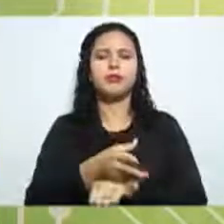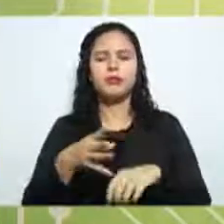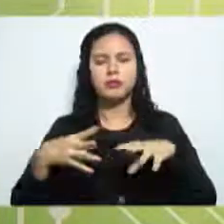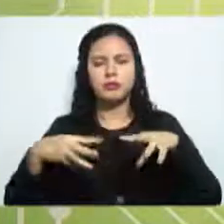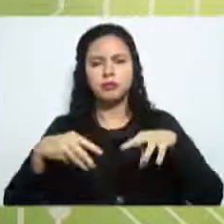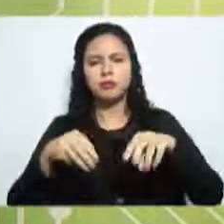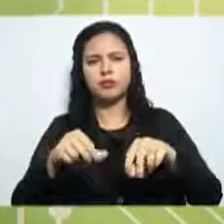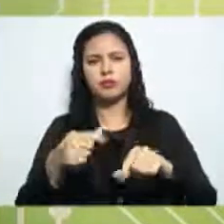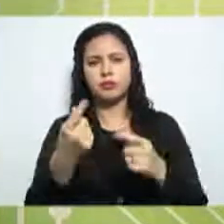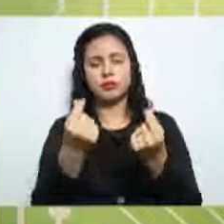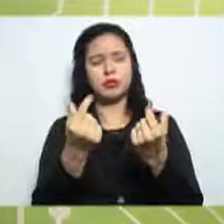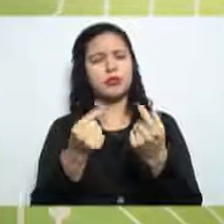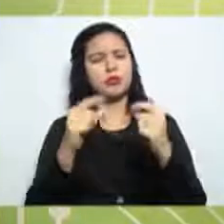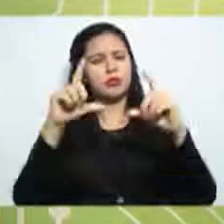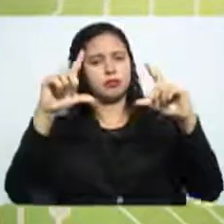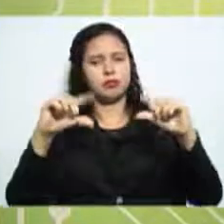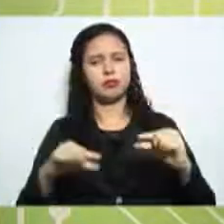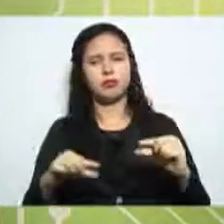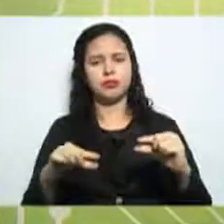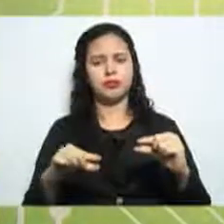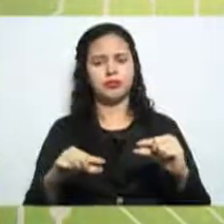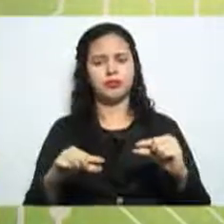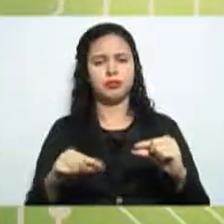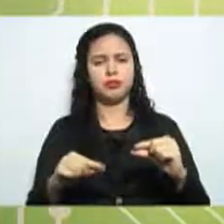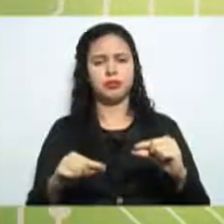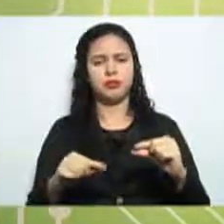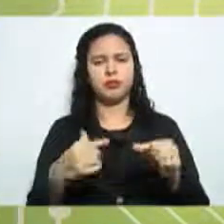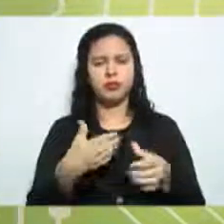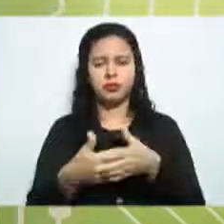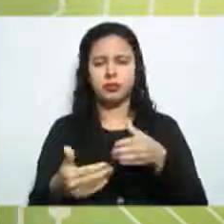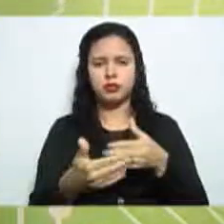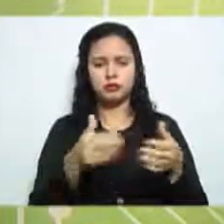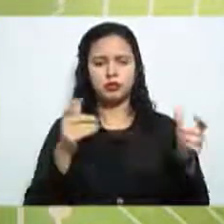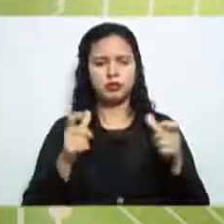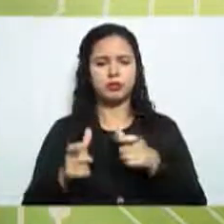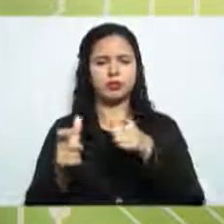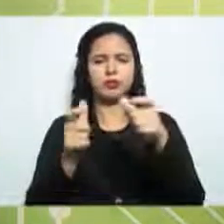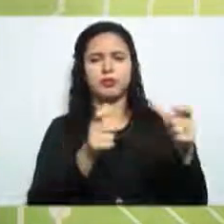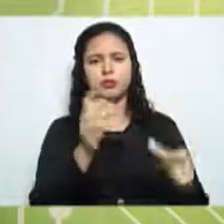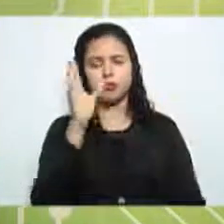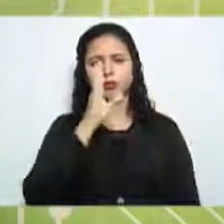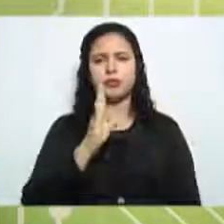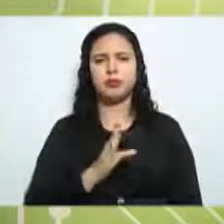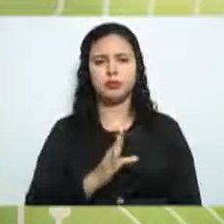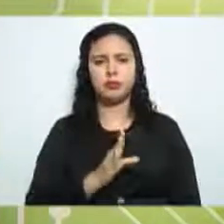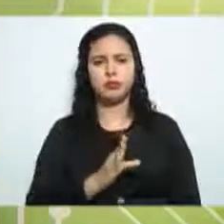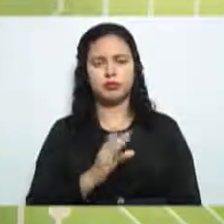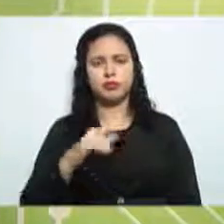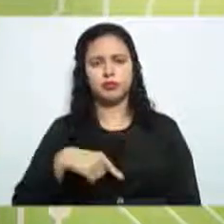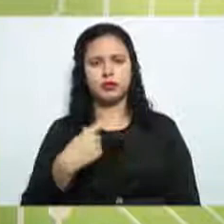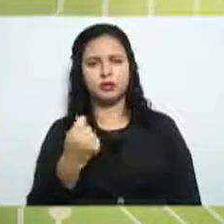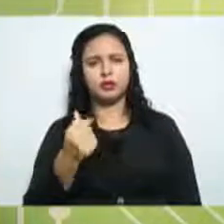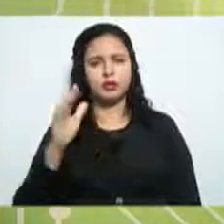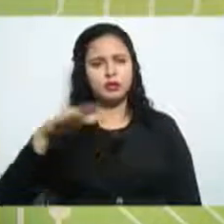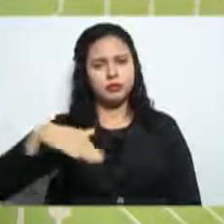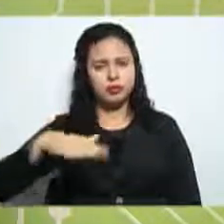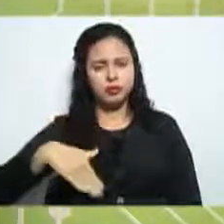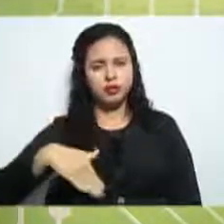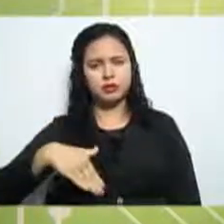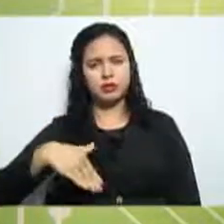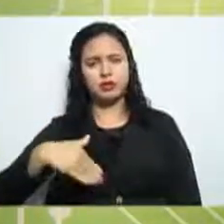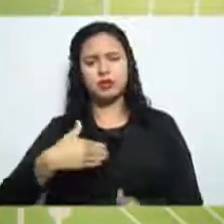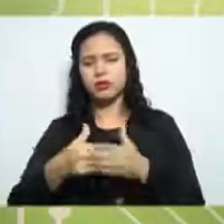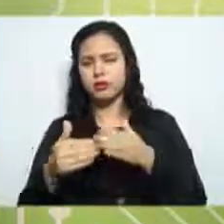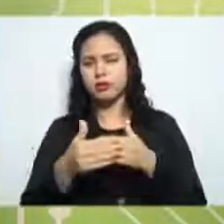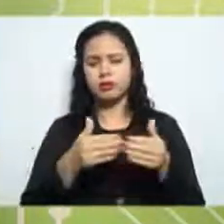custo muito mais acessível do que qualquer outra região do Brasil. Ficou muito mais barato ter essa terra aqui do Rondônia do que em qualquer